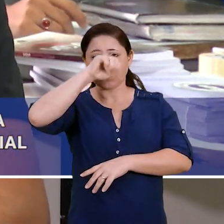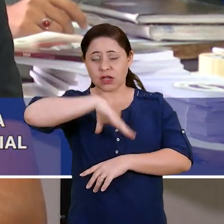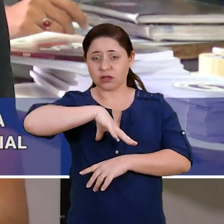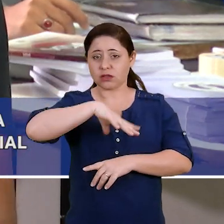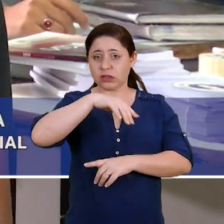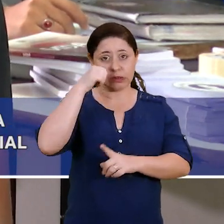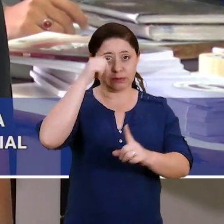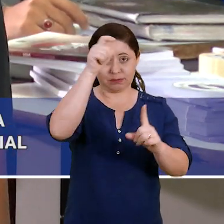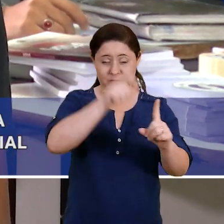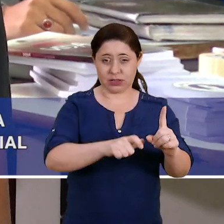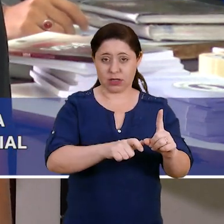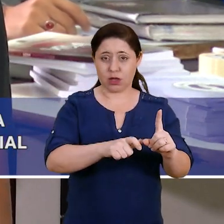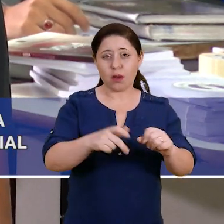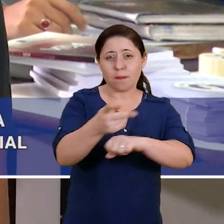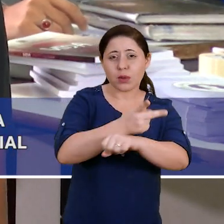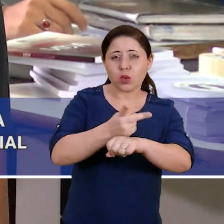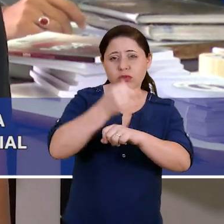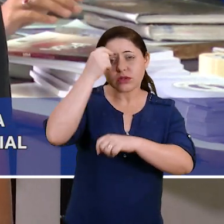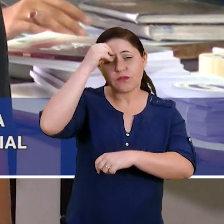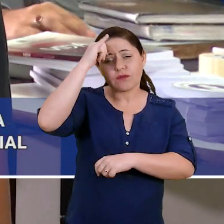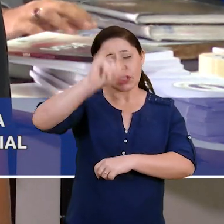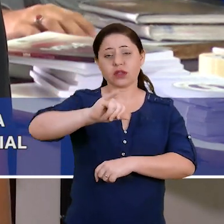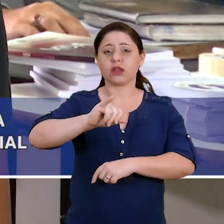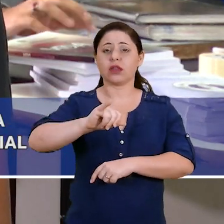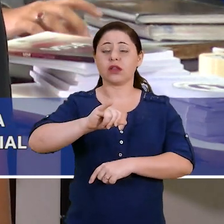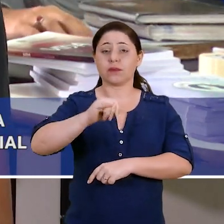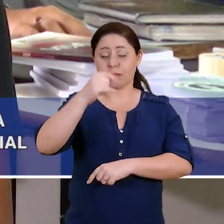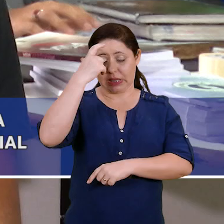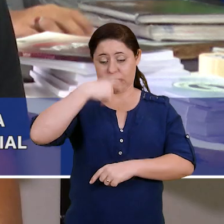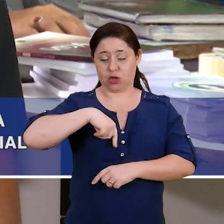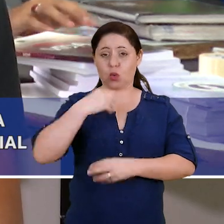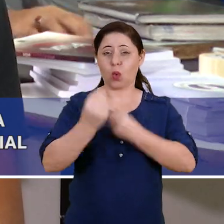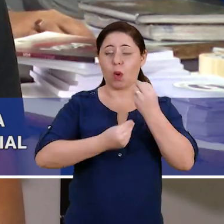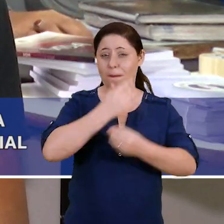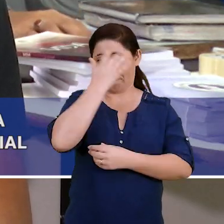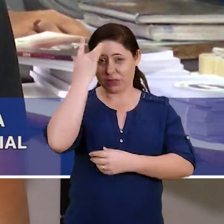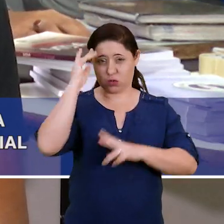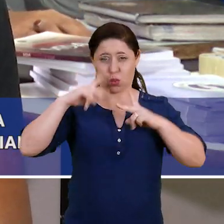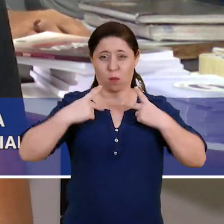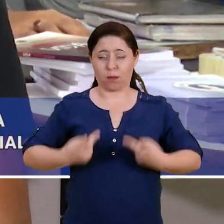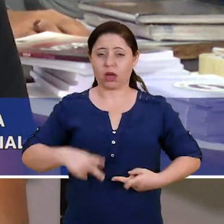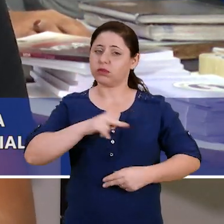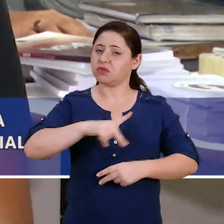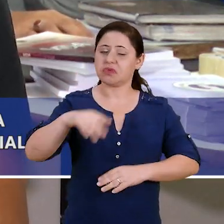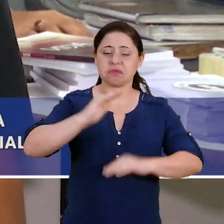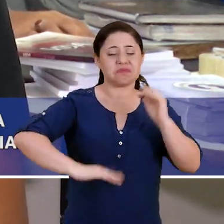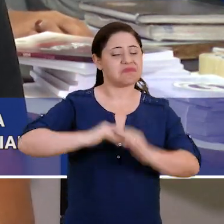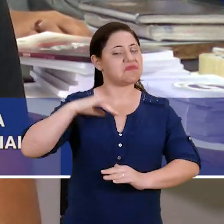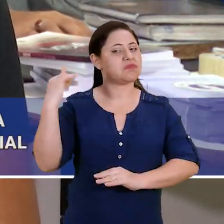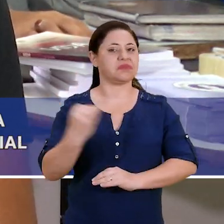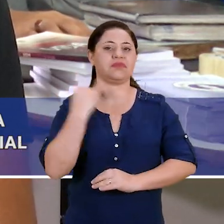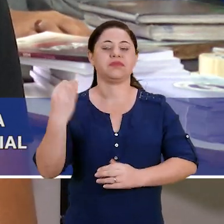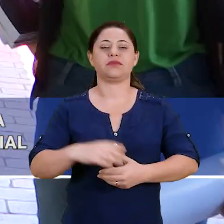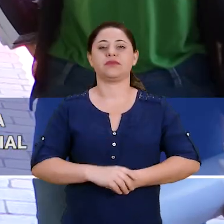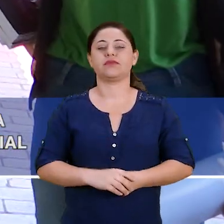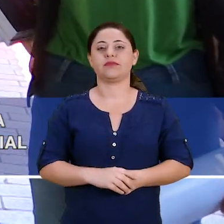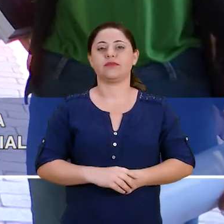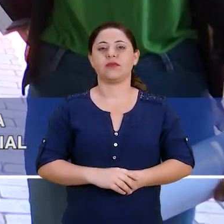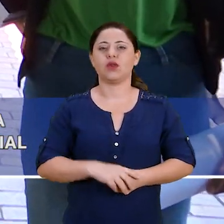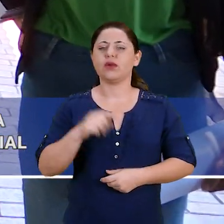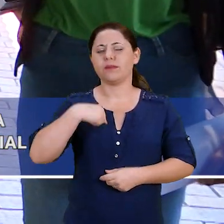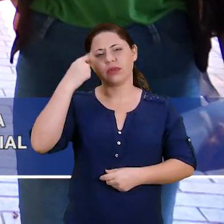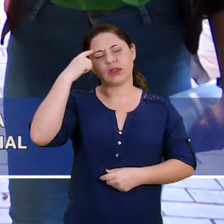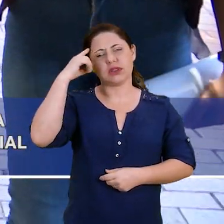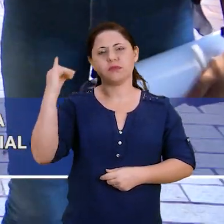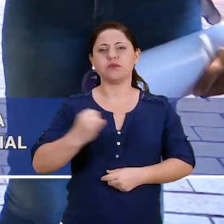ou, ao menos, buscar combater, para mim, enquanto ser humano, enquanto pessoa, enquanto professor, é extremamente importante. O que